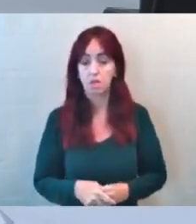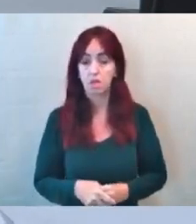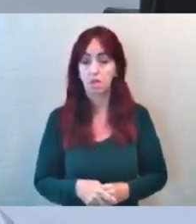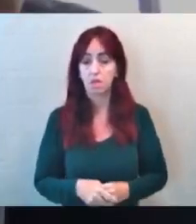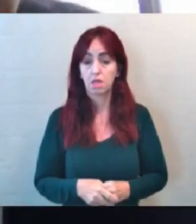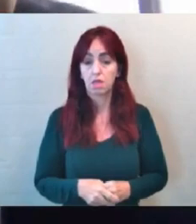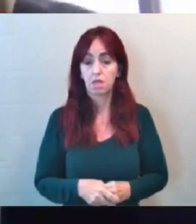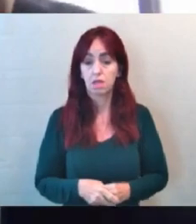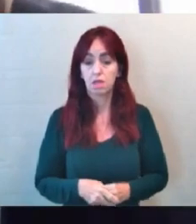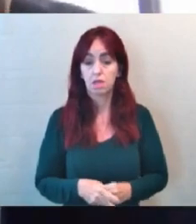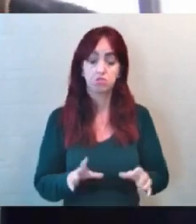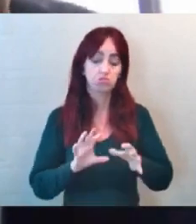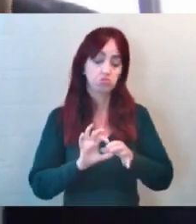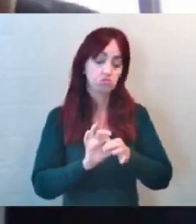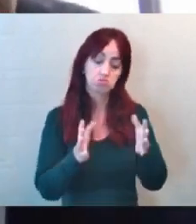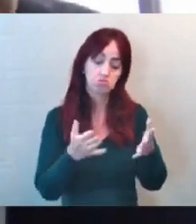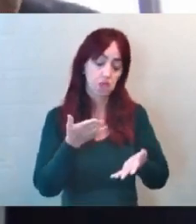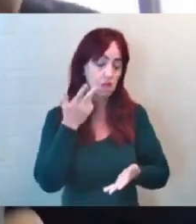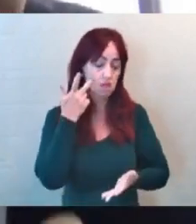Fica a critério deles